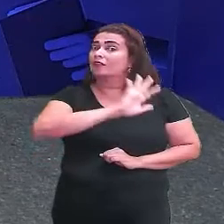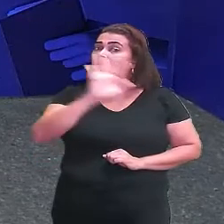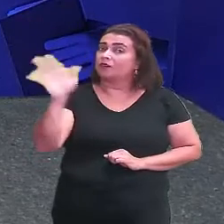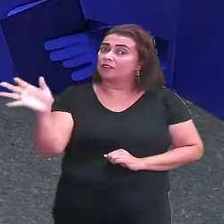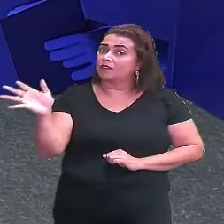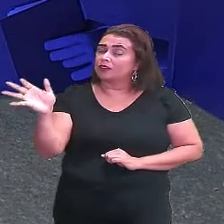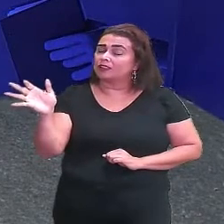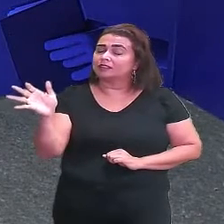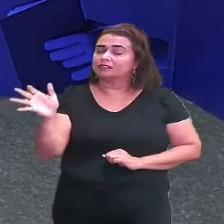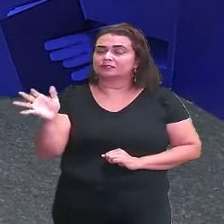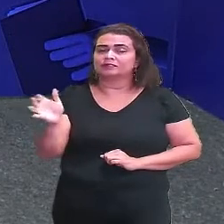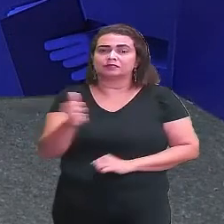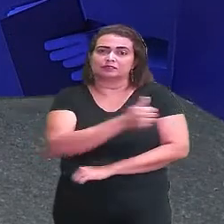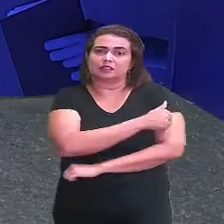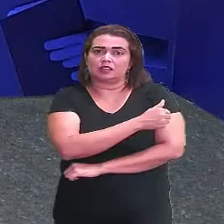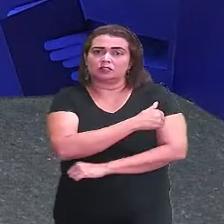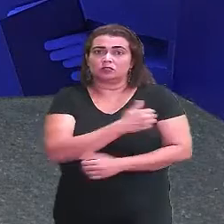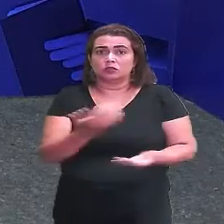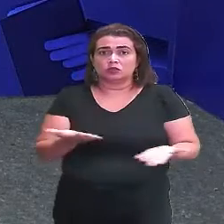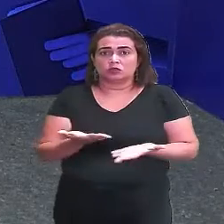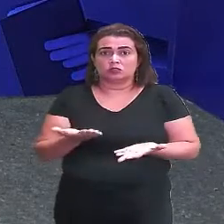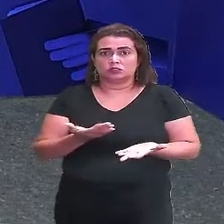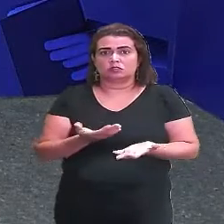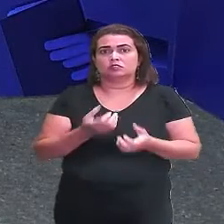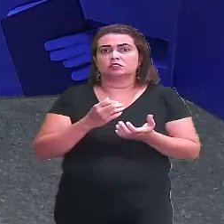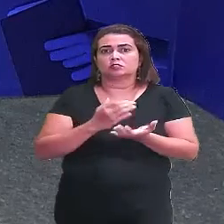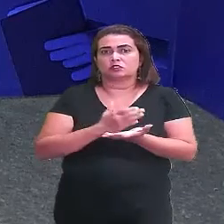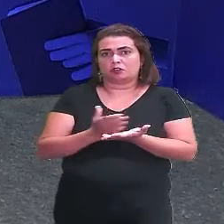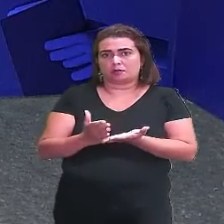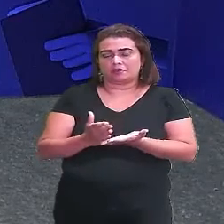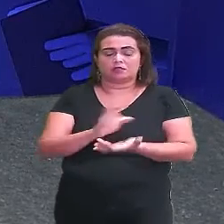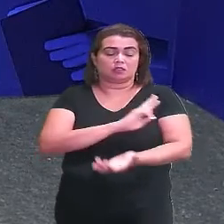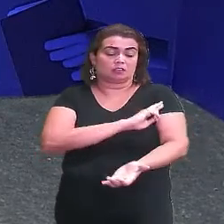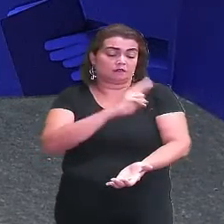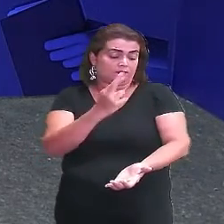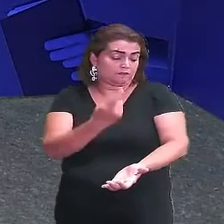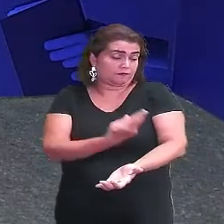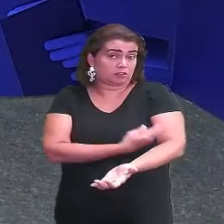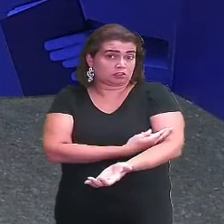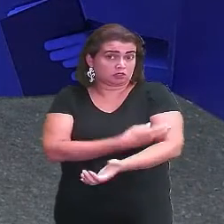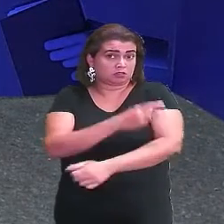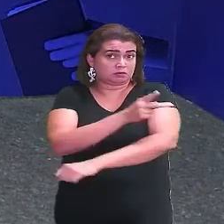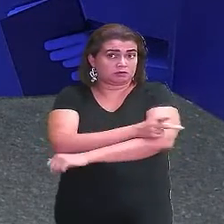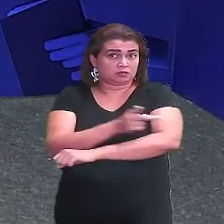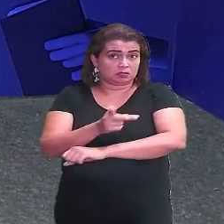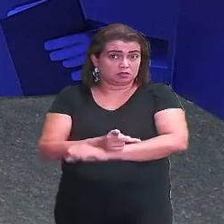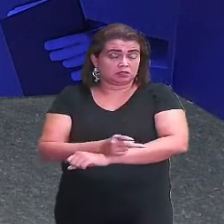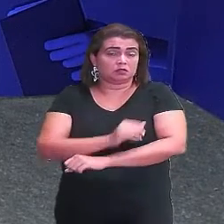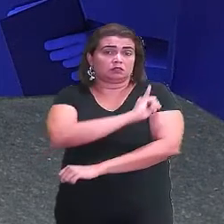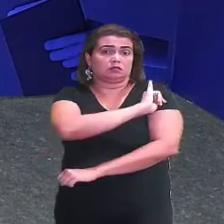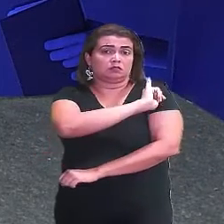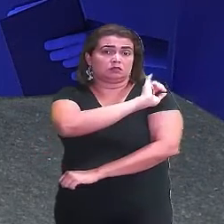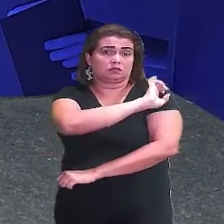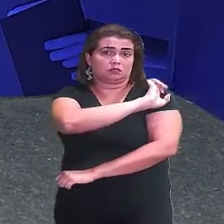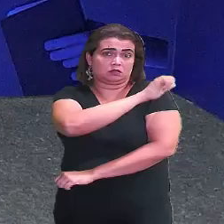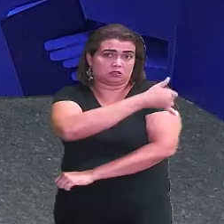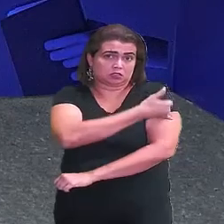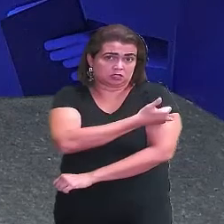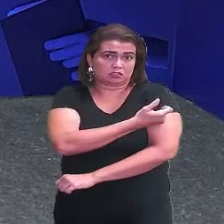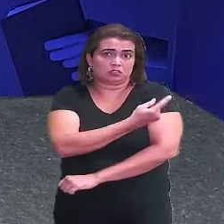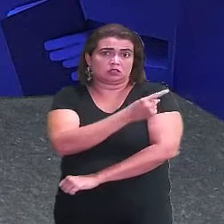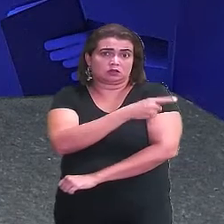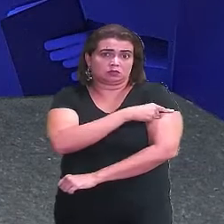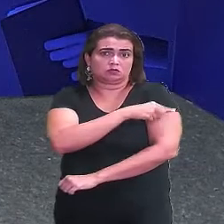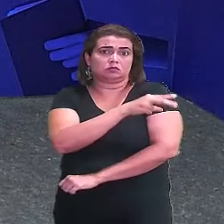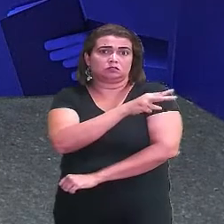Olá pessoal, vamos dar início hoje ao nosso fortalecimento pedagógico EJA 1 e 2, tá bom?